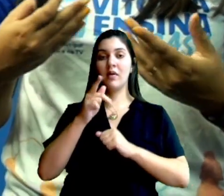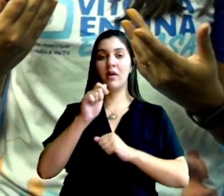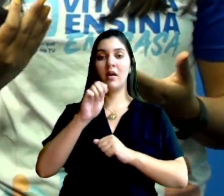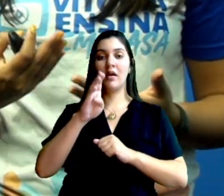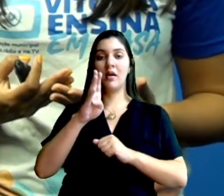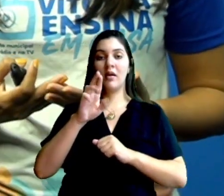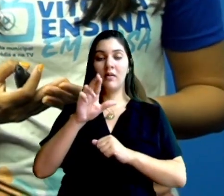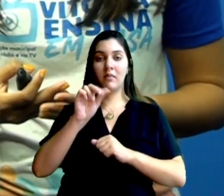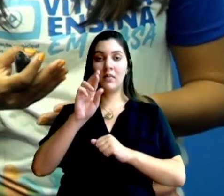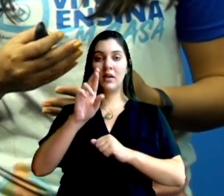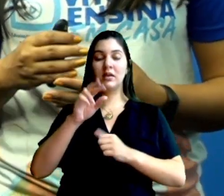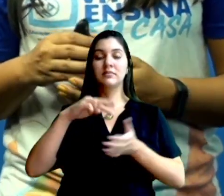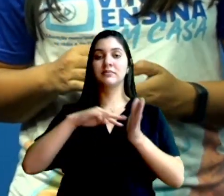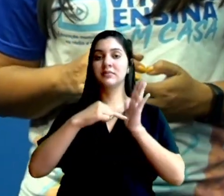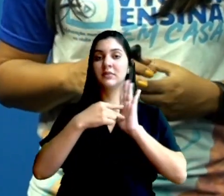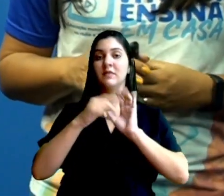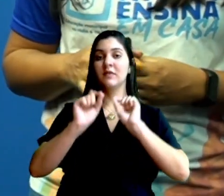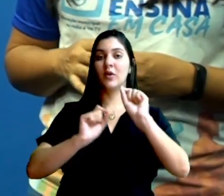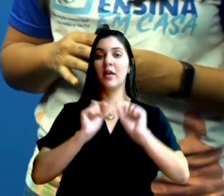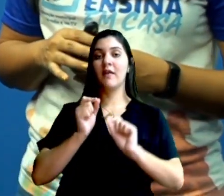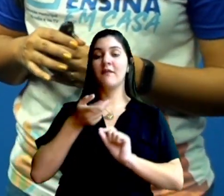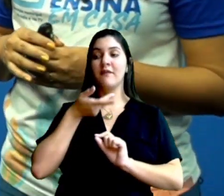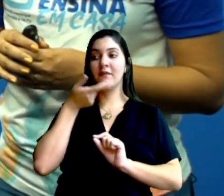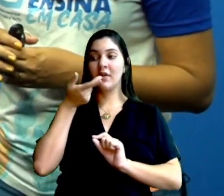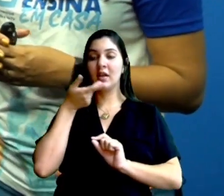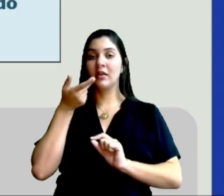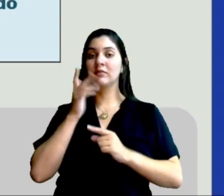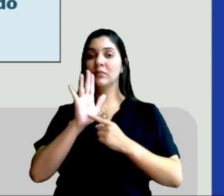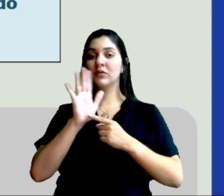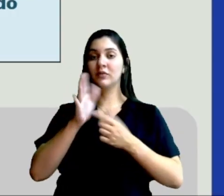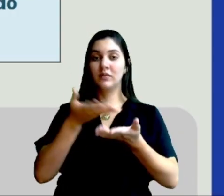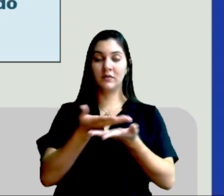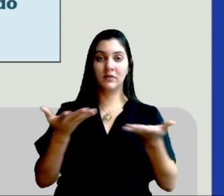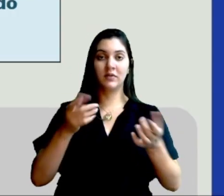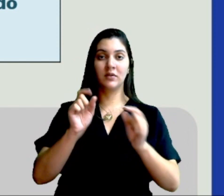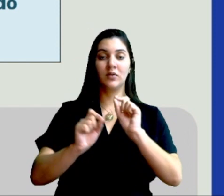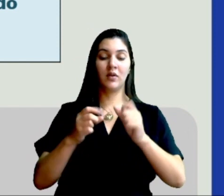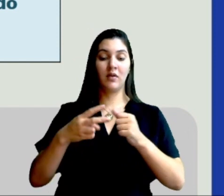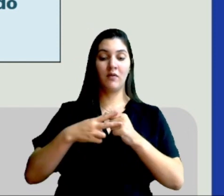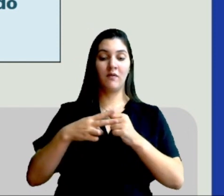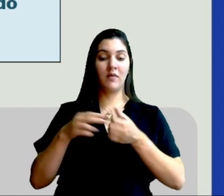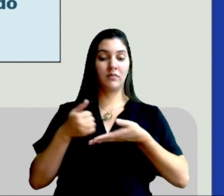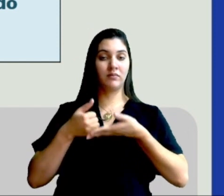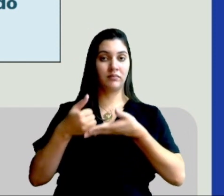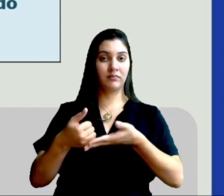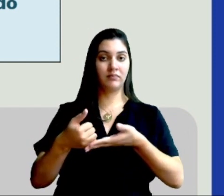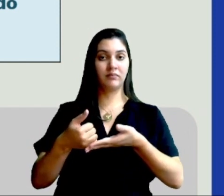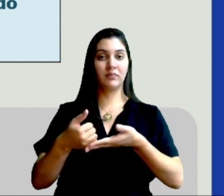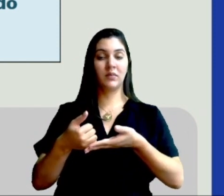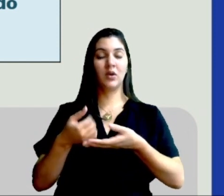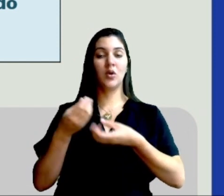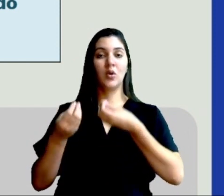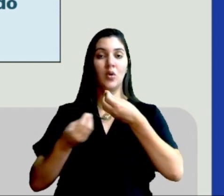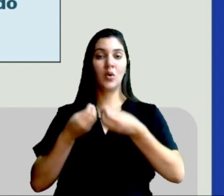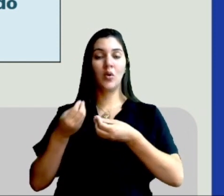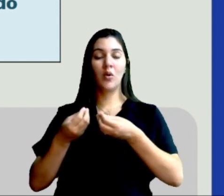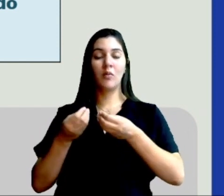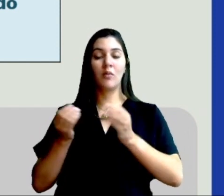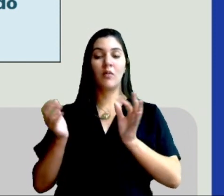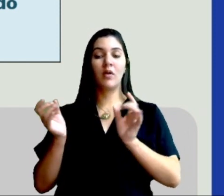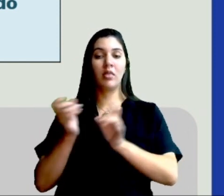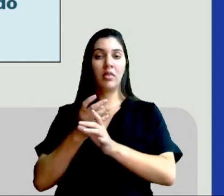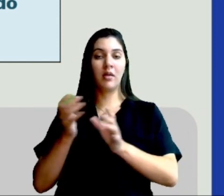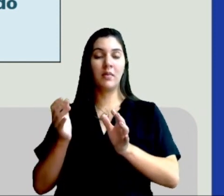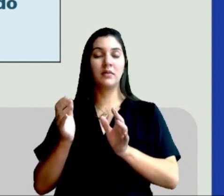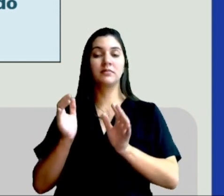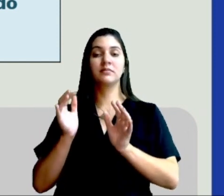significa falar. E aí eu coloquei para vocês, ó, o verbo auxiliar com a terminação de